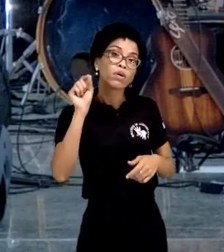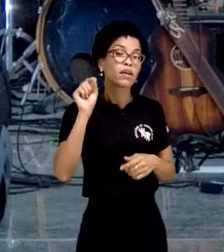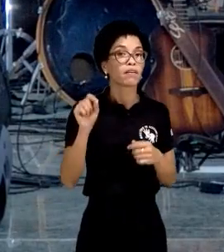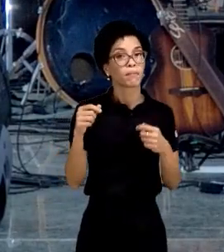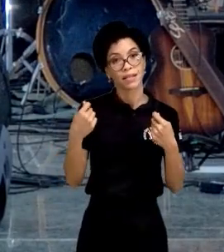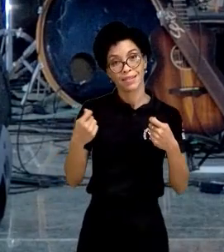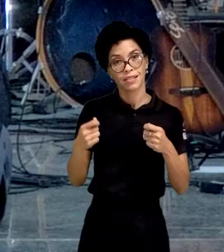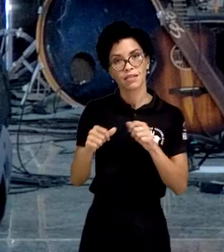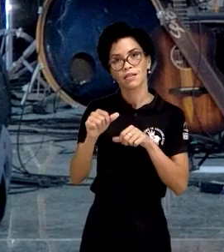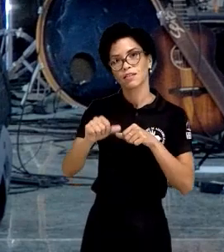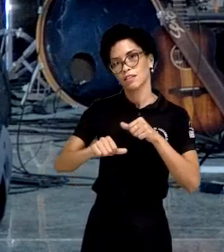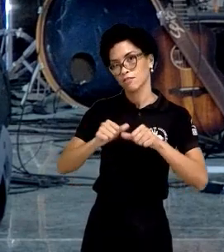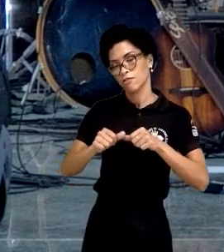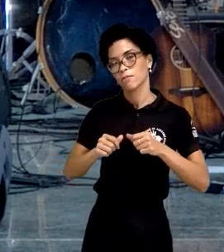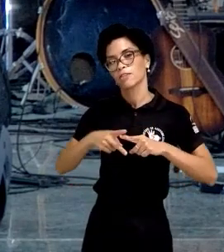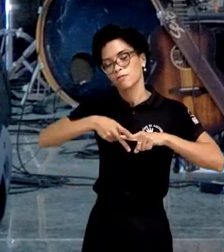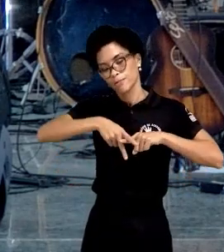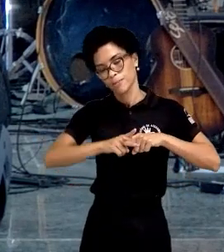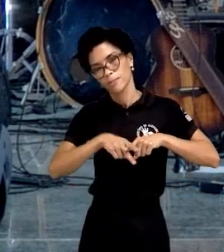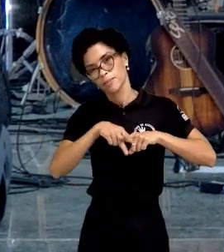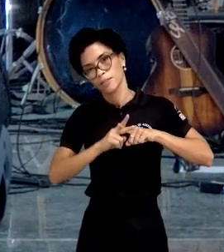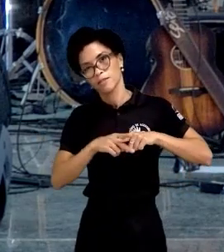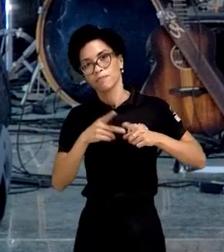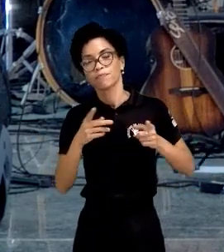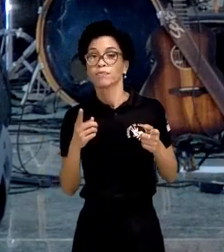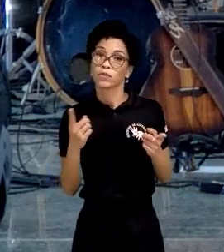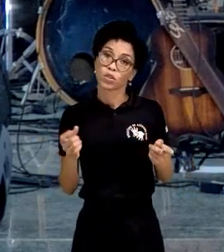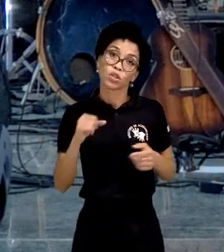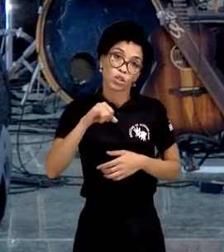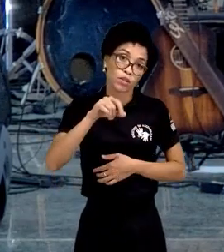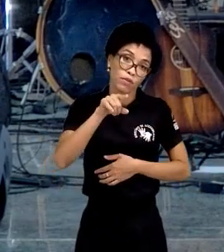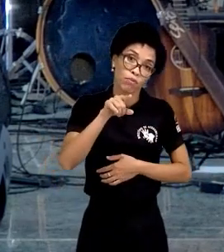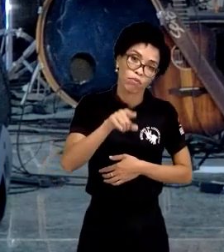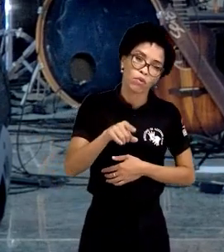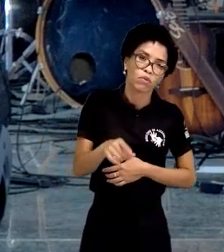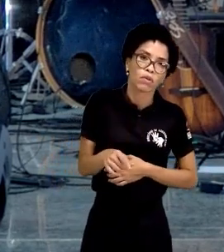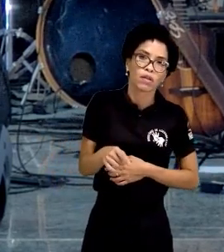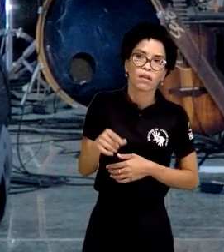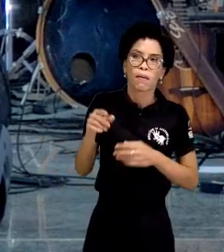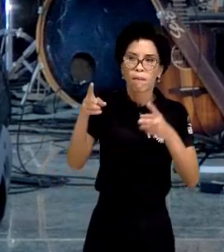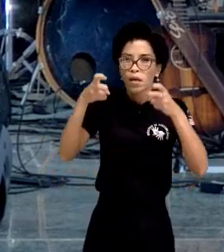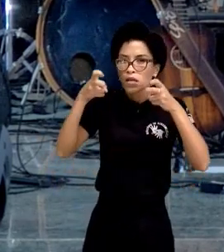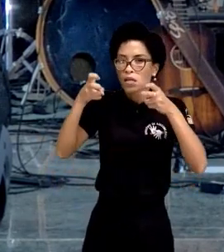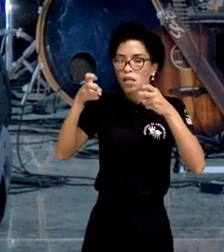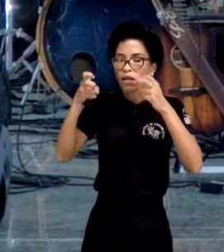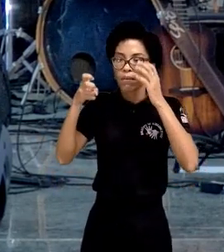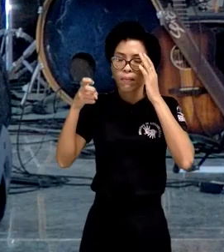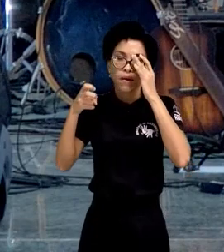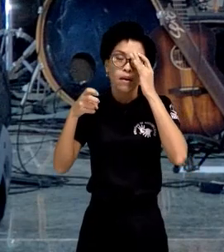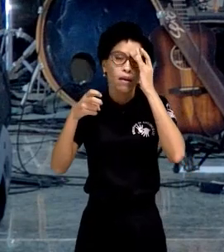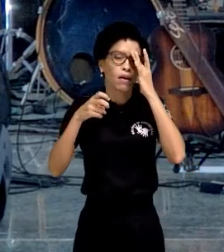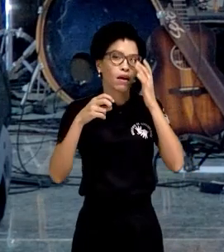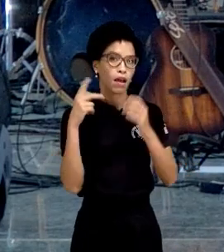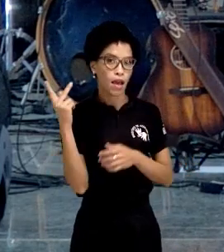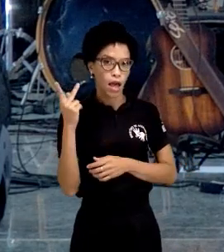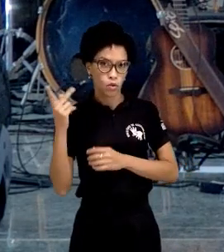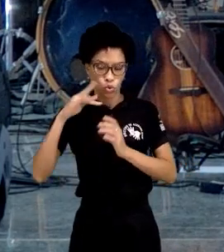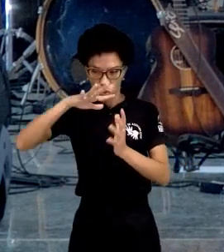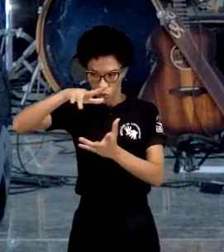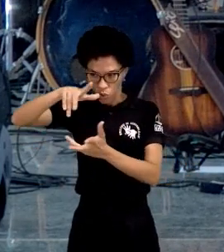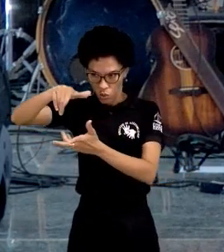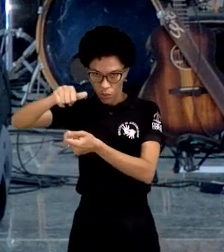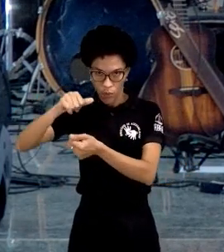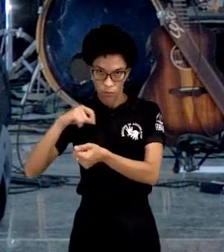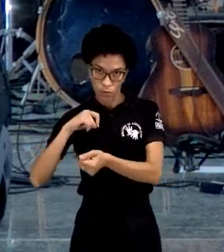nessa mudança, né? Antes e depois de Jesus Cristo. Então, hoje à noite nós vamos ver,